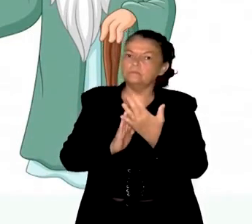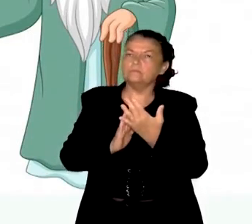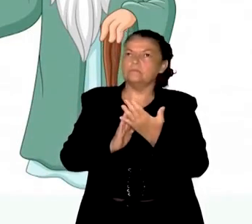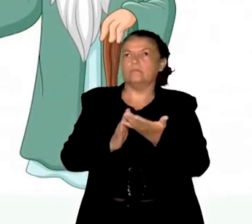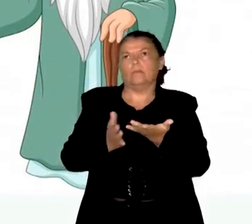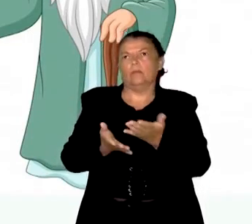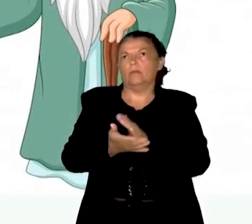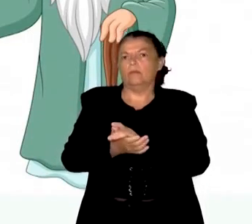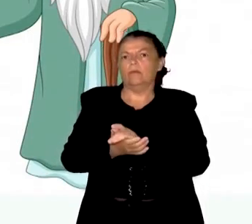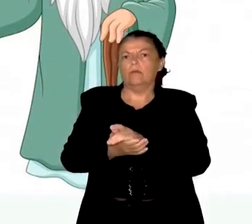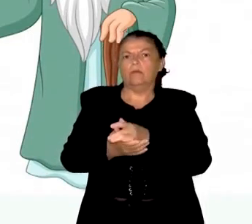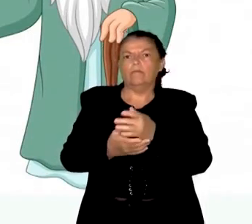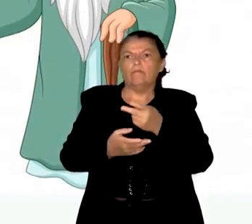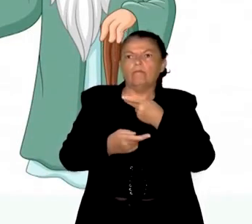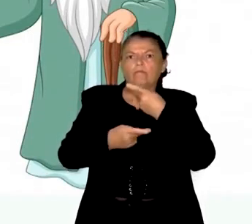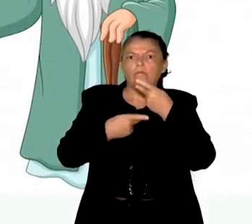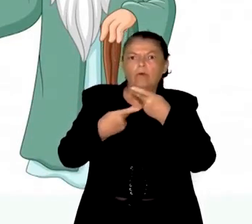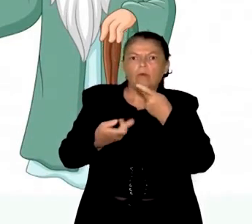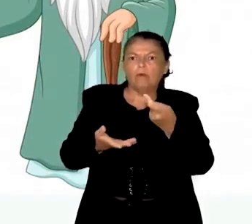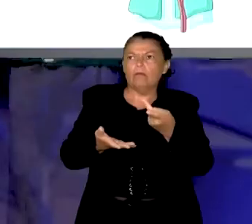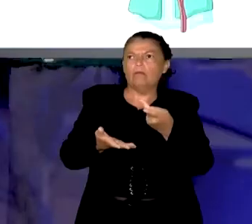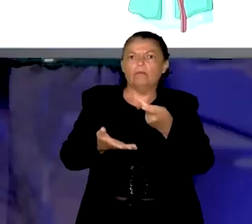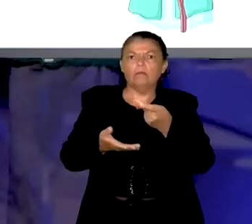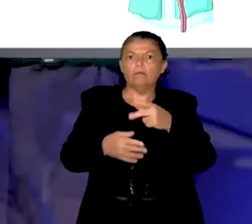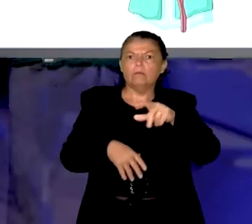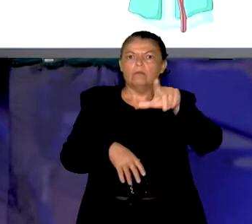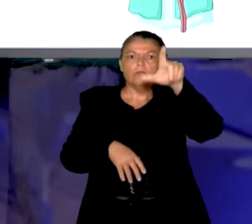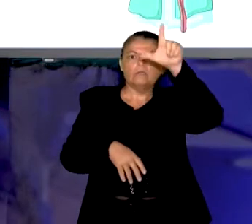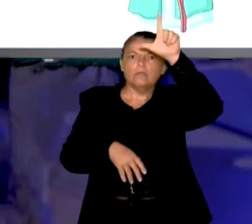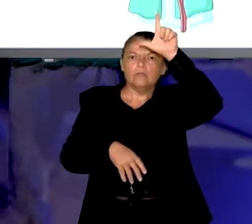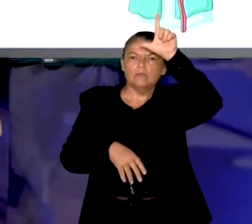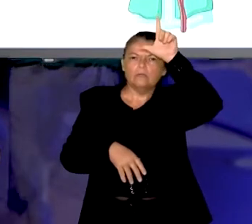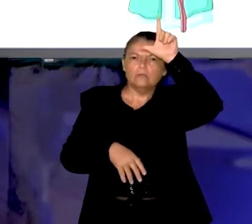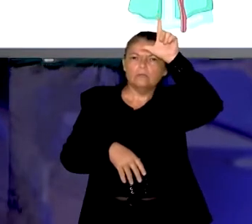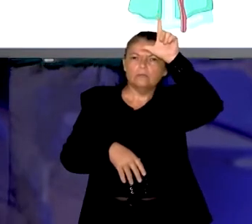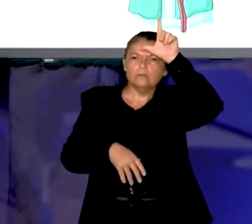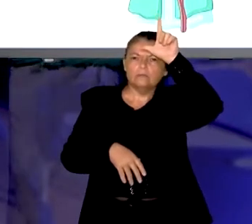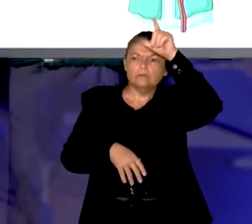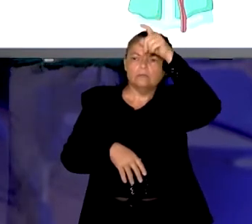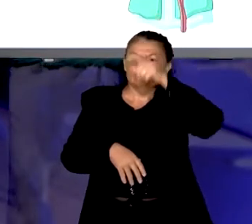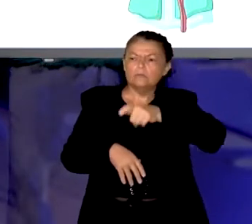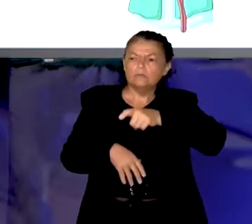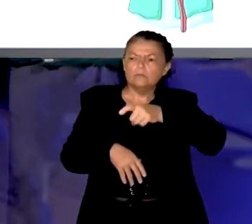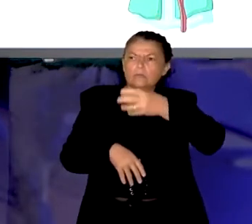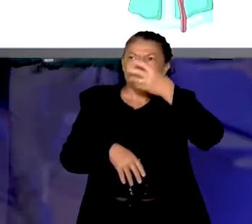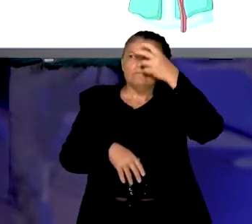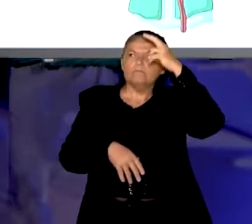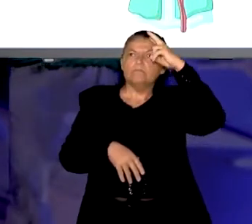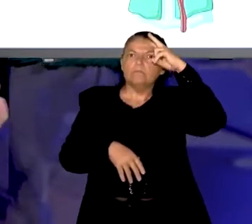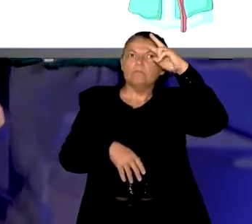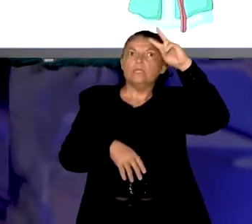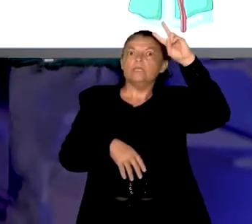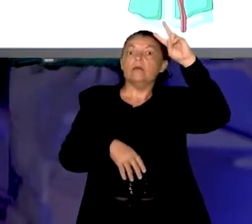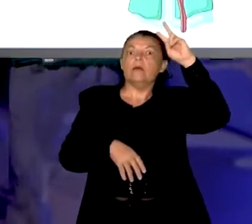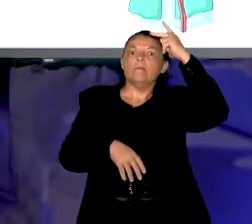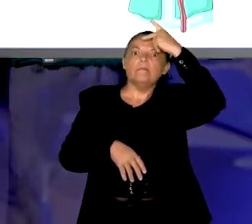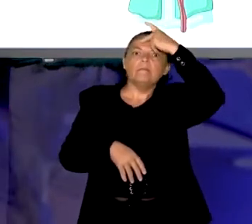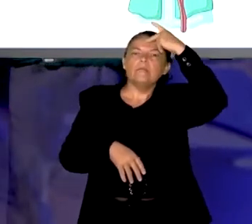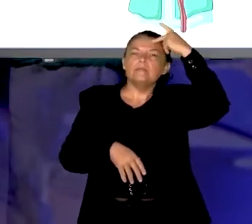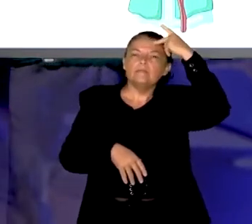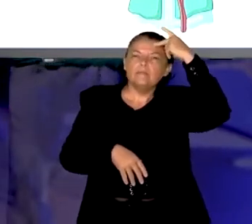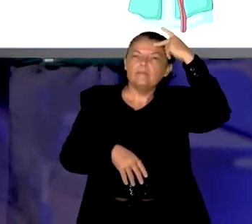fala em liderança, a gente pensa nessas pessoas mais antigas, que têm uma história de vida maior